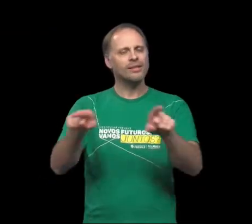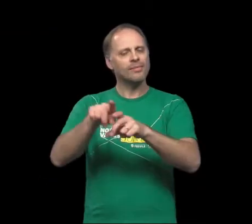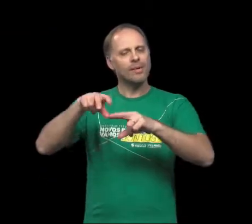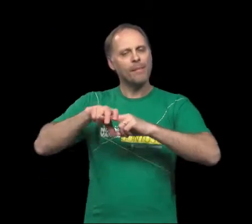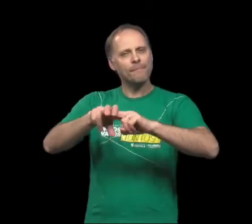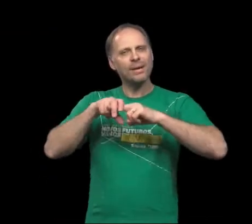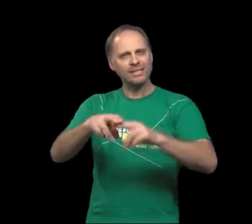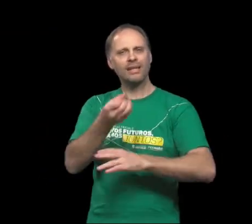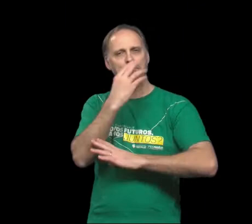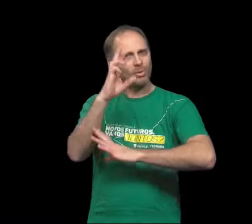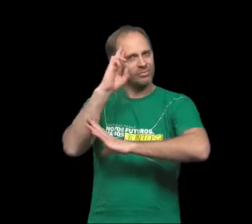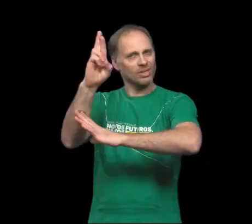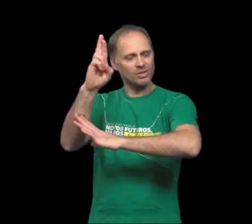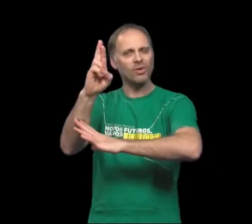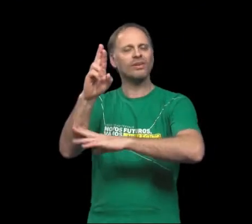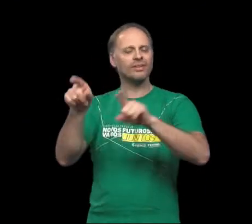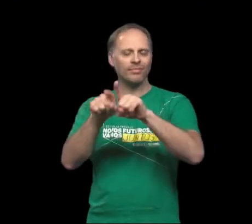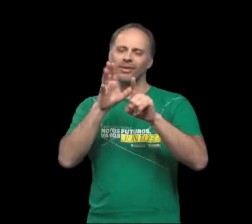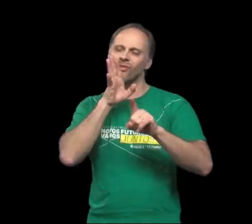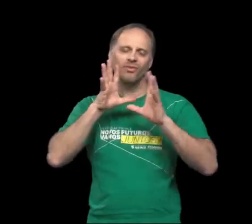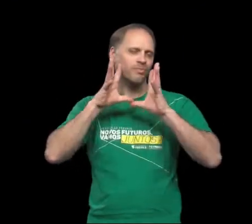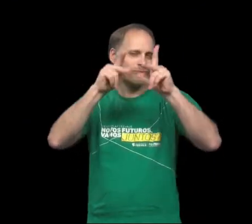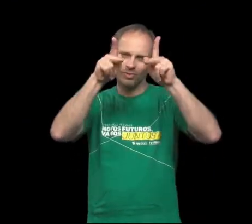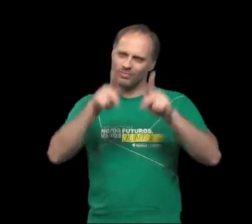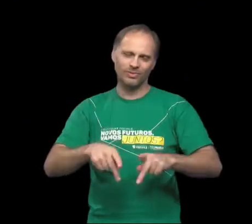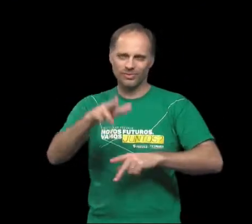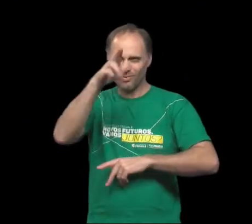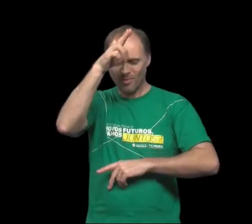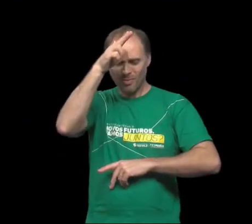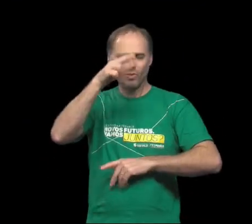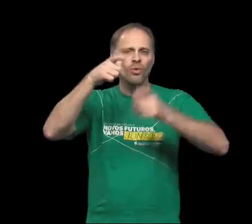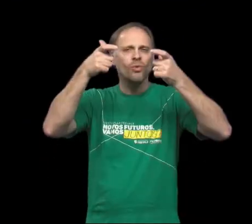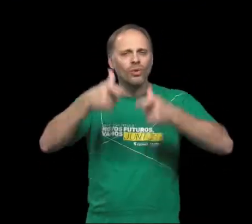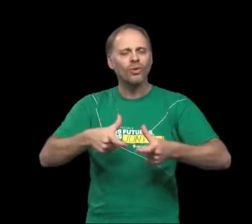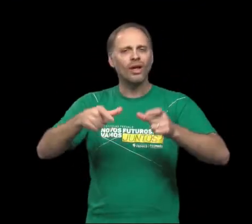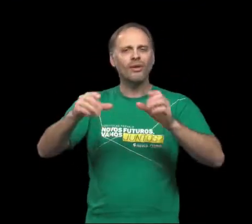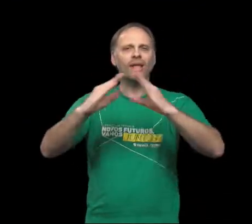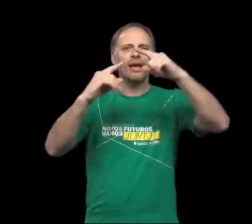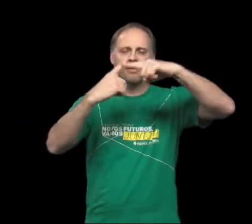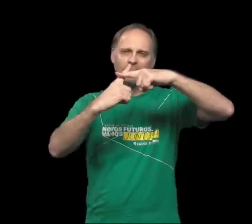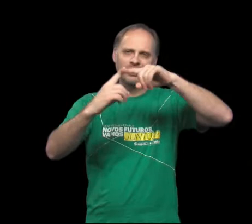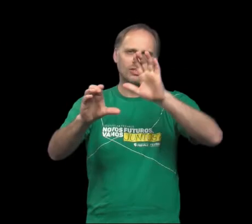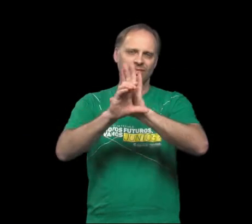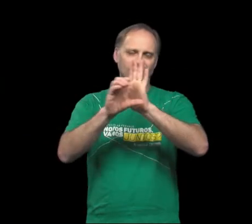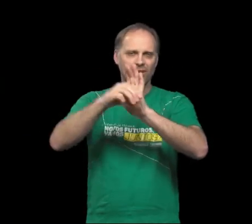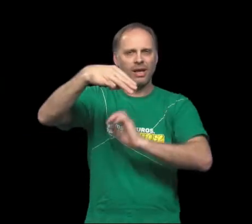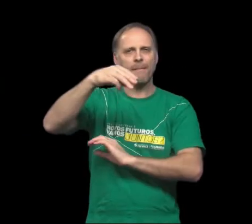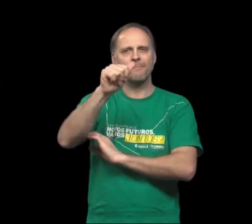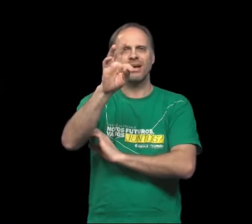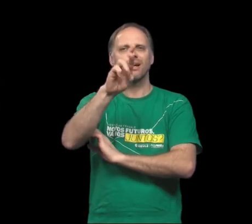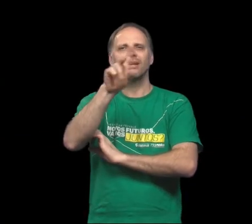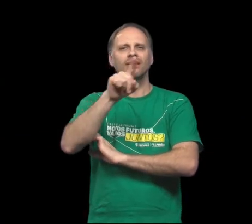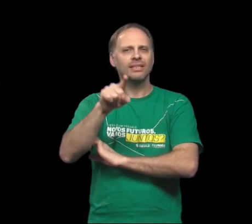A Praça Monsenhor Edmundo Baques é conhecida pela população de Novo Hamburgo como Praça da Matriz. O local fica no